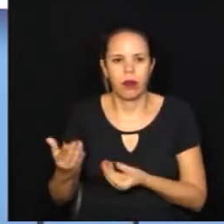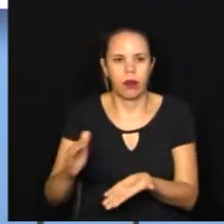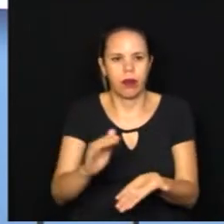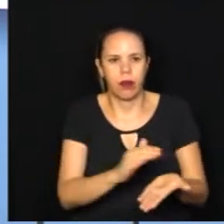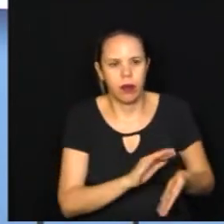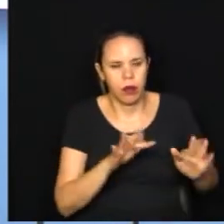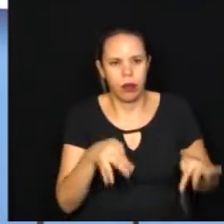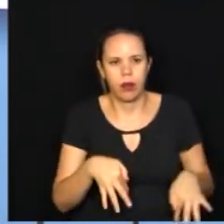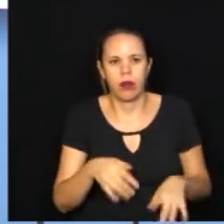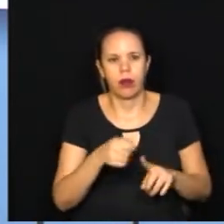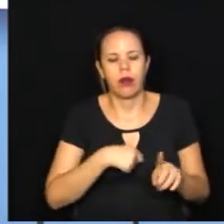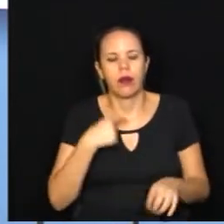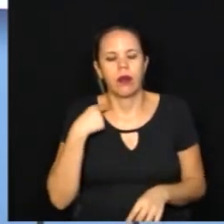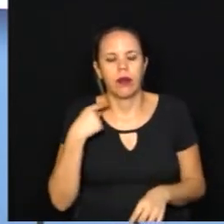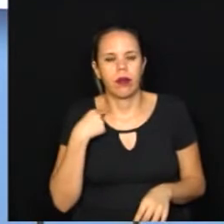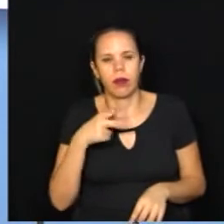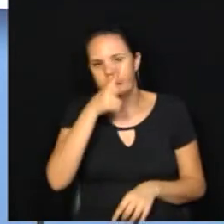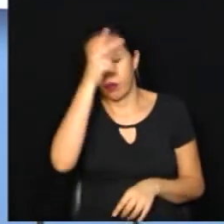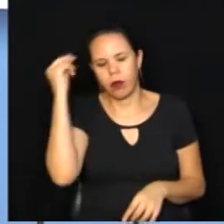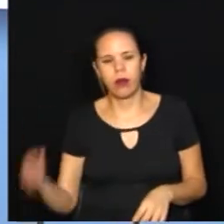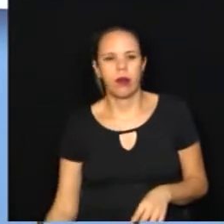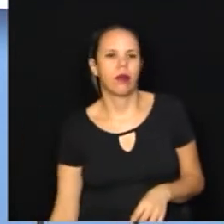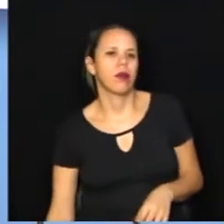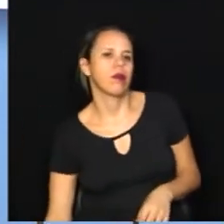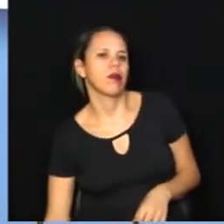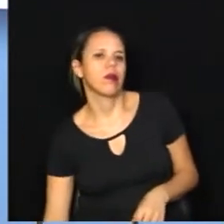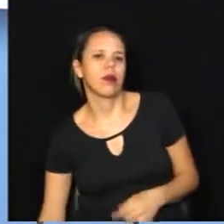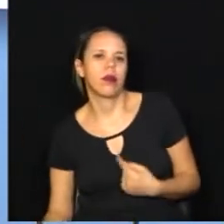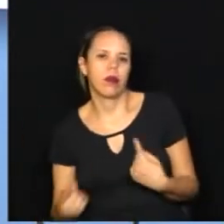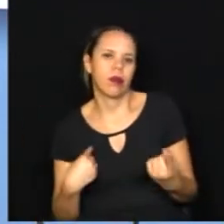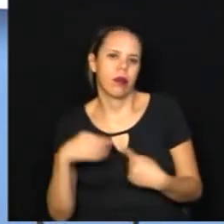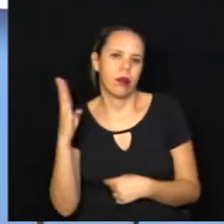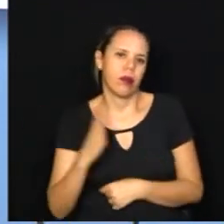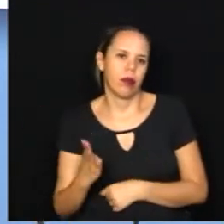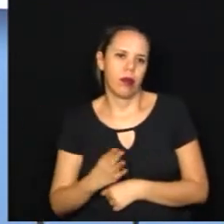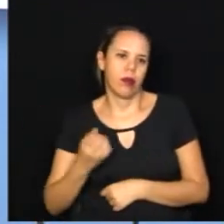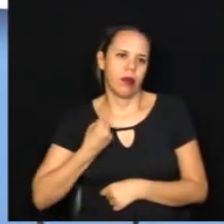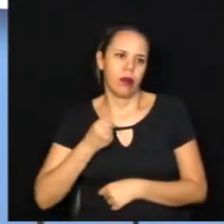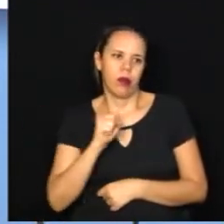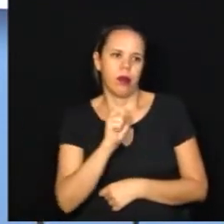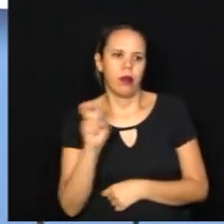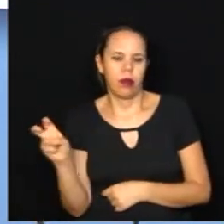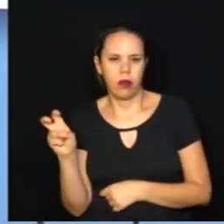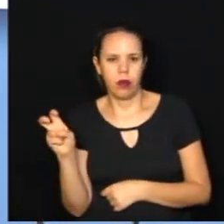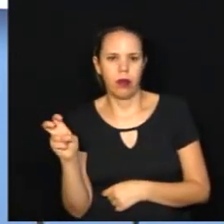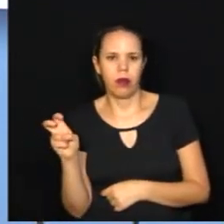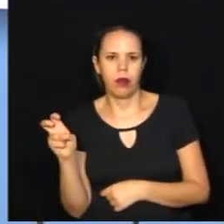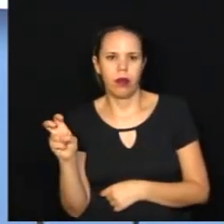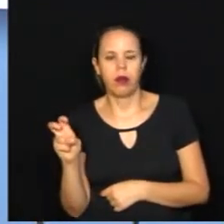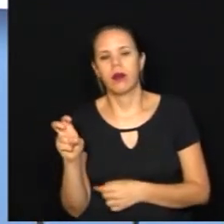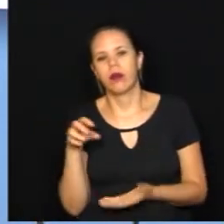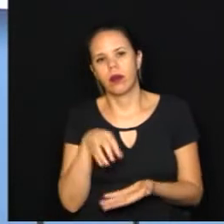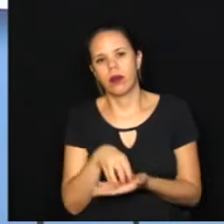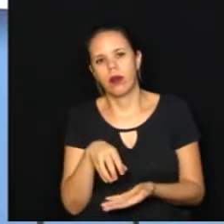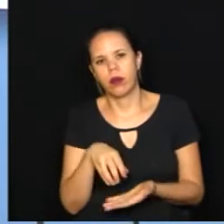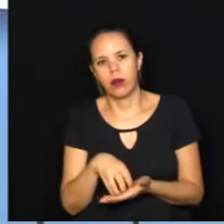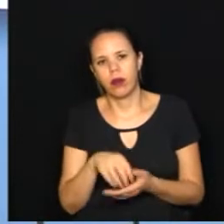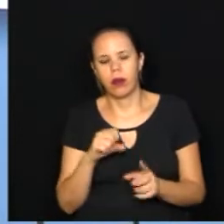no curso técnico, ter interesse especialmente em aprendizagem ou estágio, comprovar a